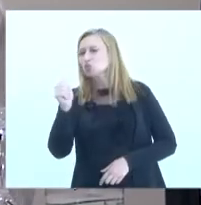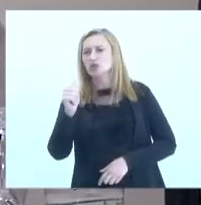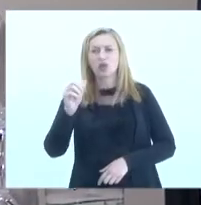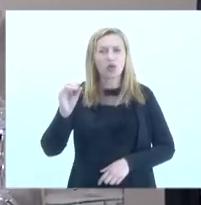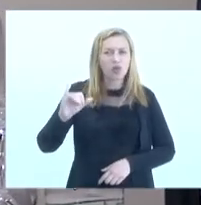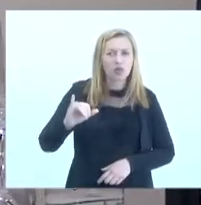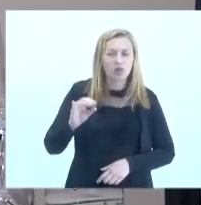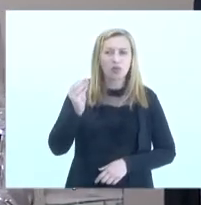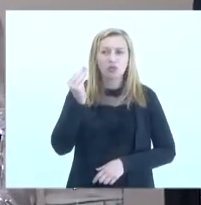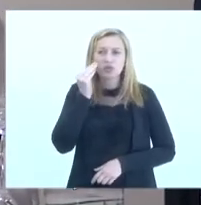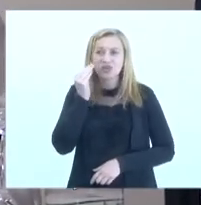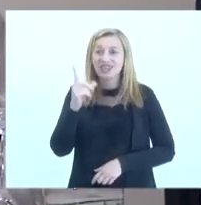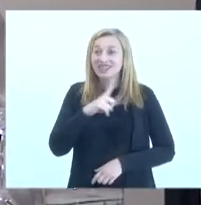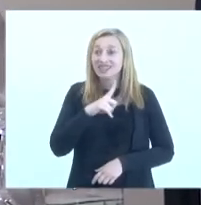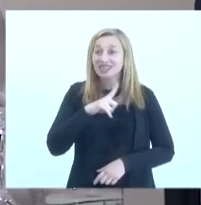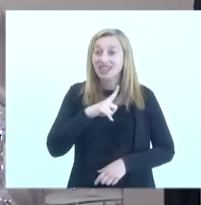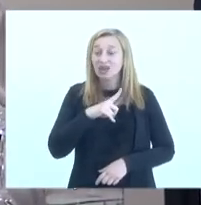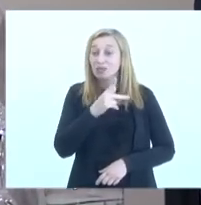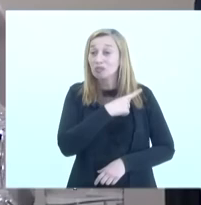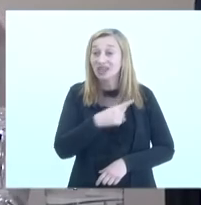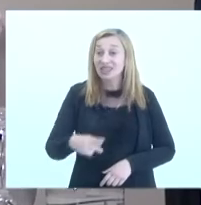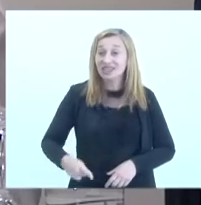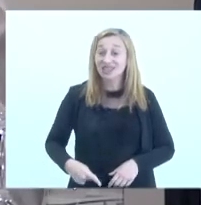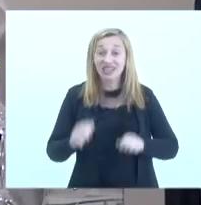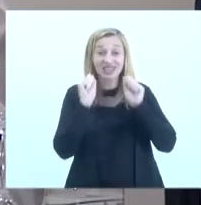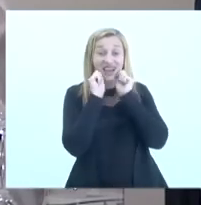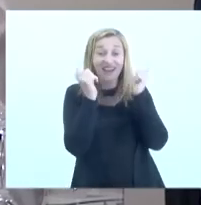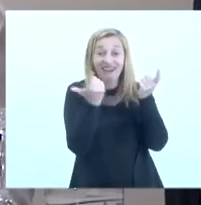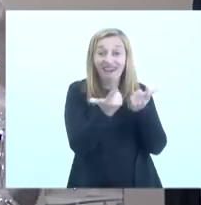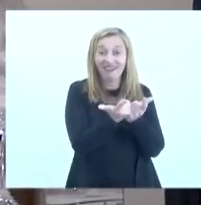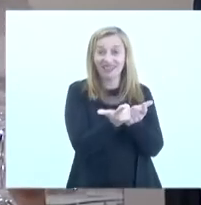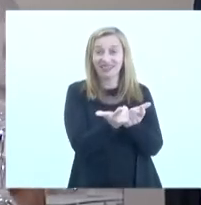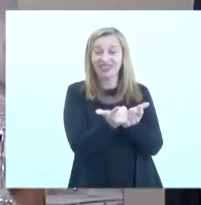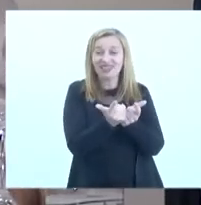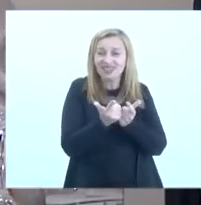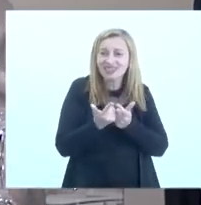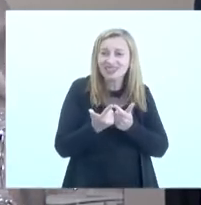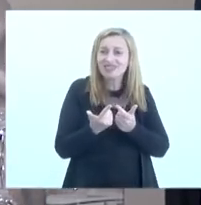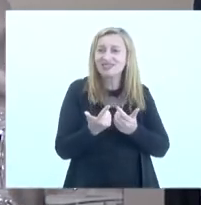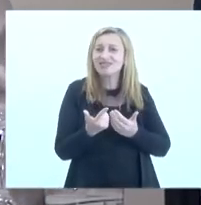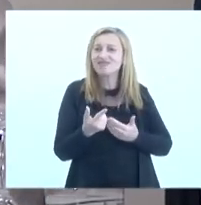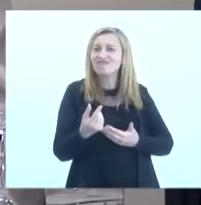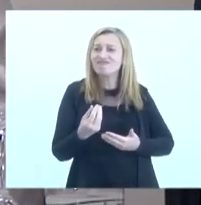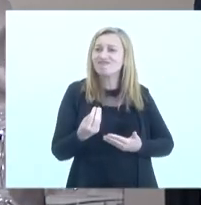oportunidade de ter um presidente da Assembleia tão presente,